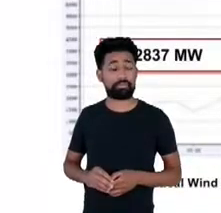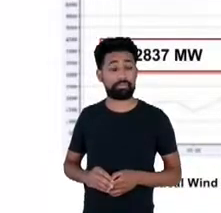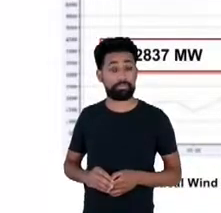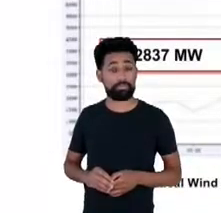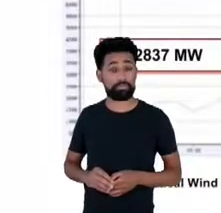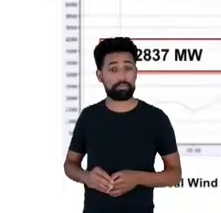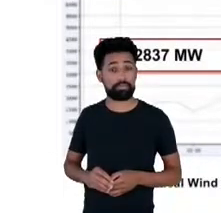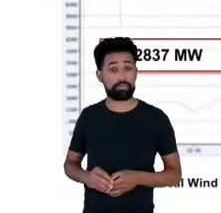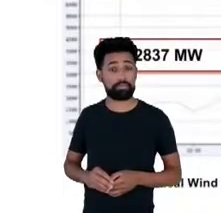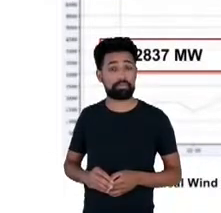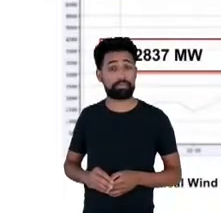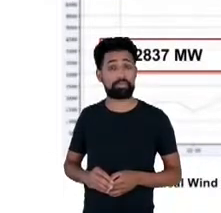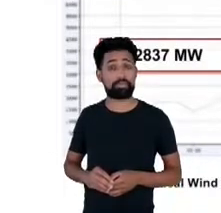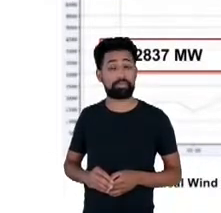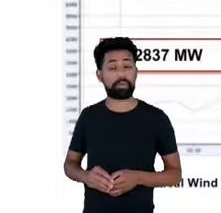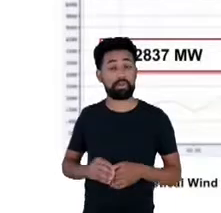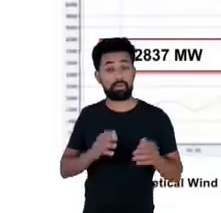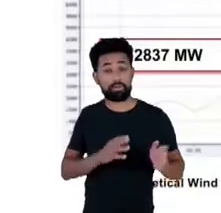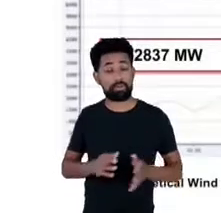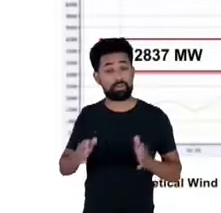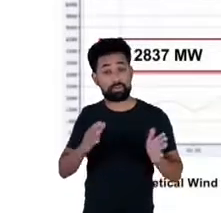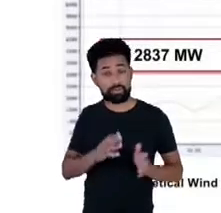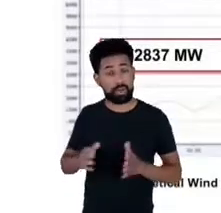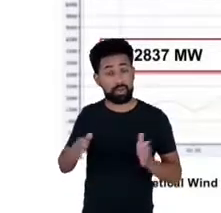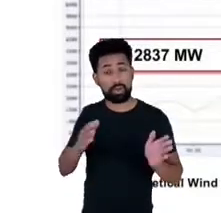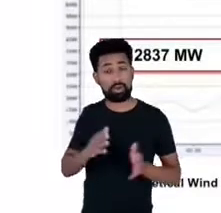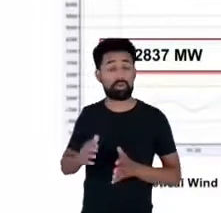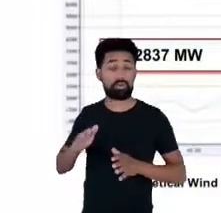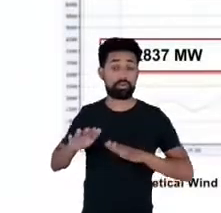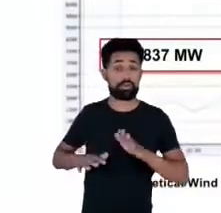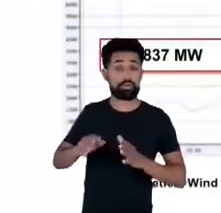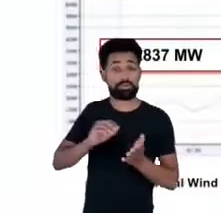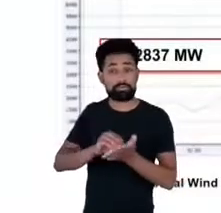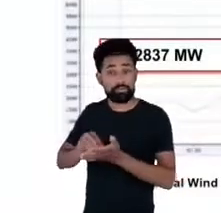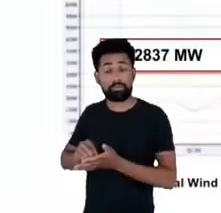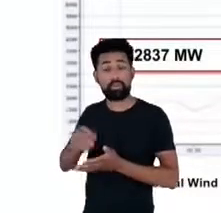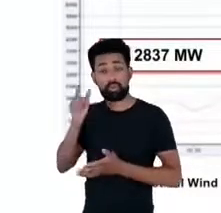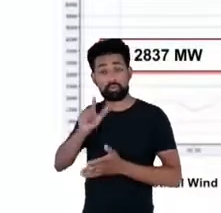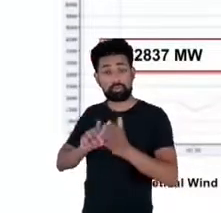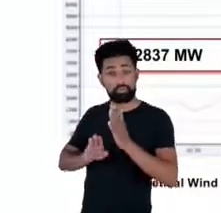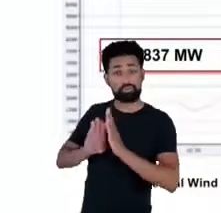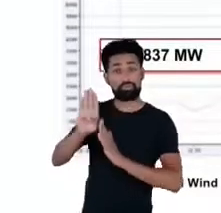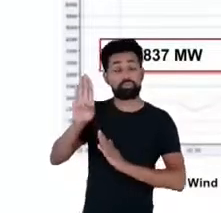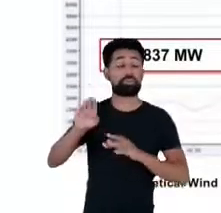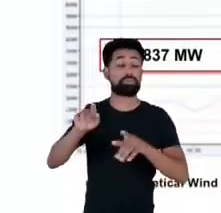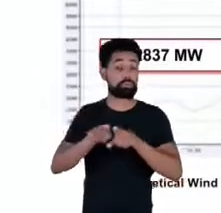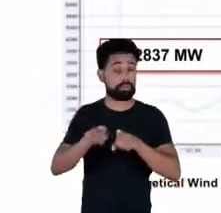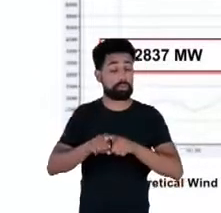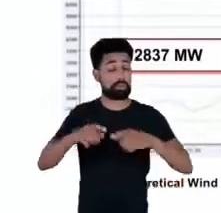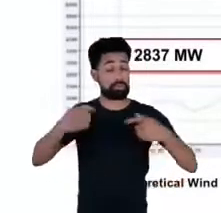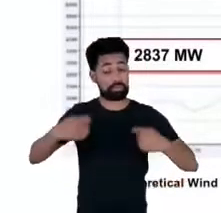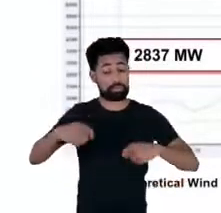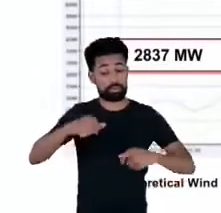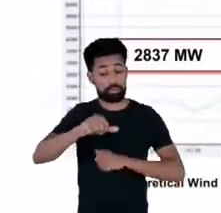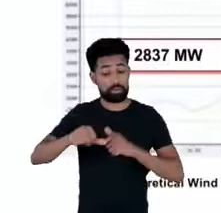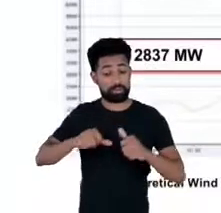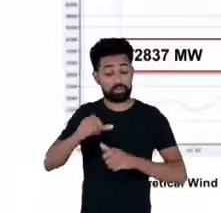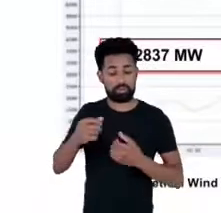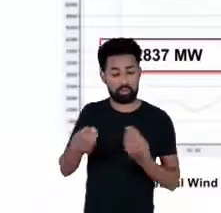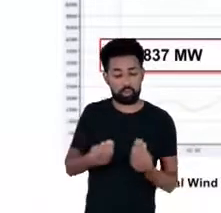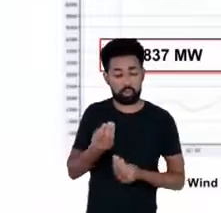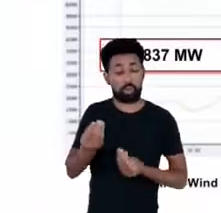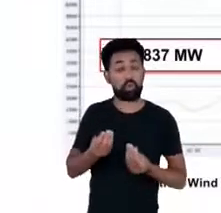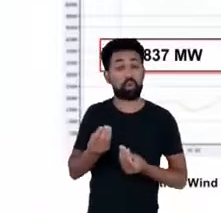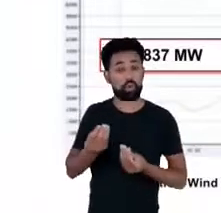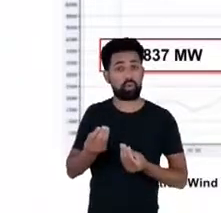A produção talvez não seja suficiente para chegar ao pico. E também temos que mudar o balanço em tempo real